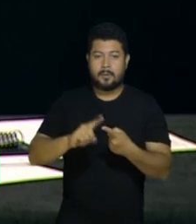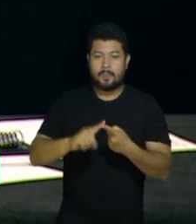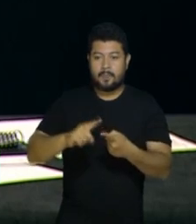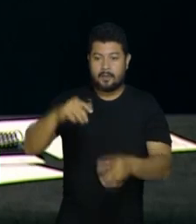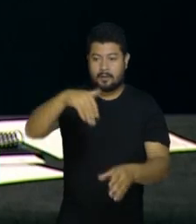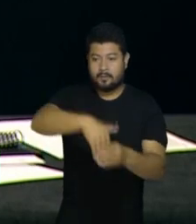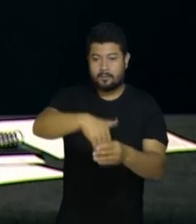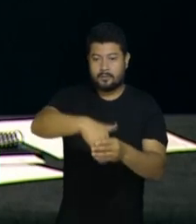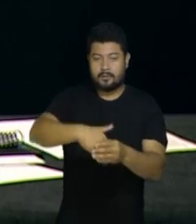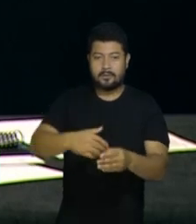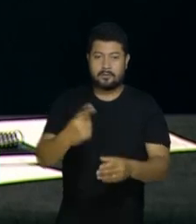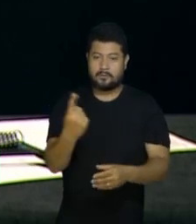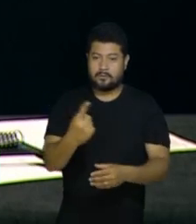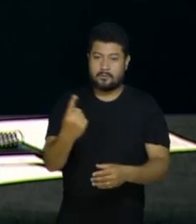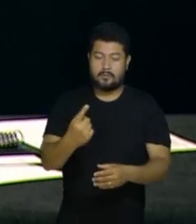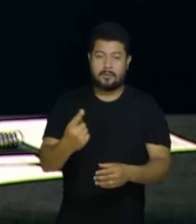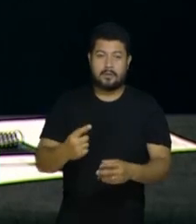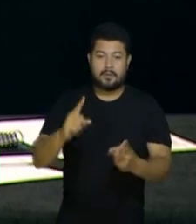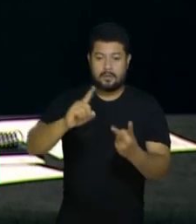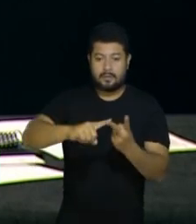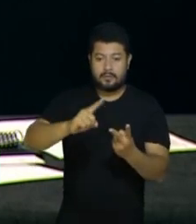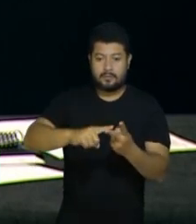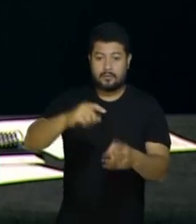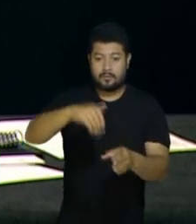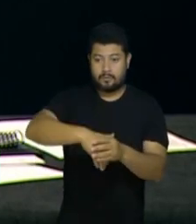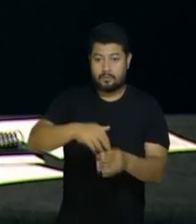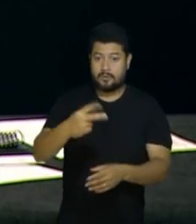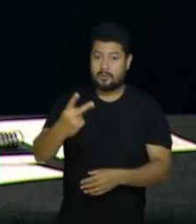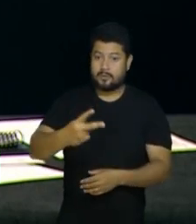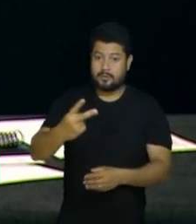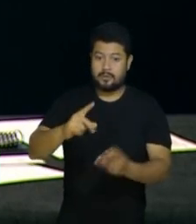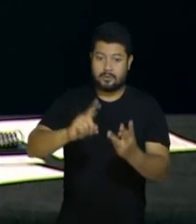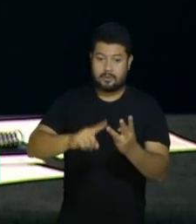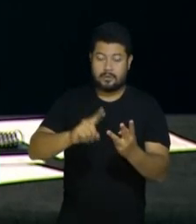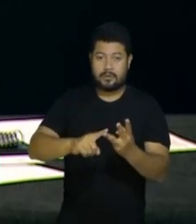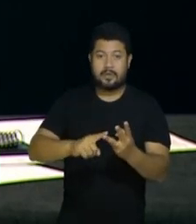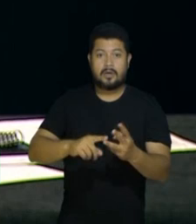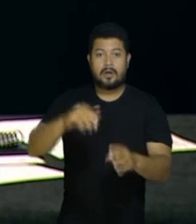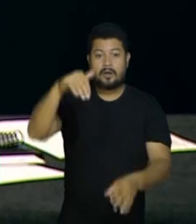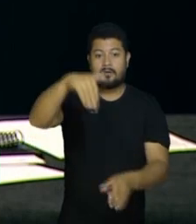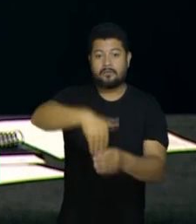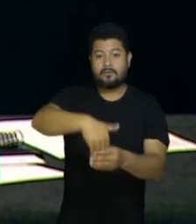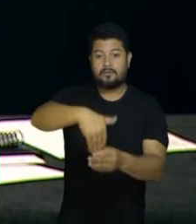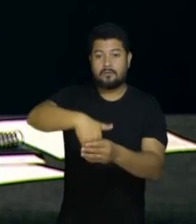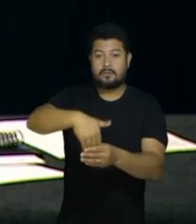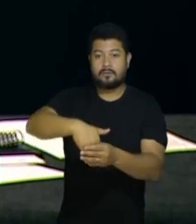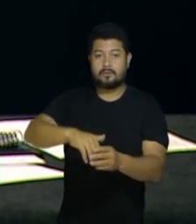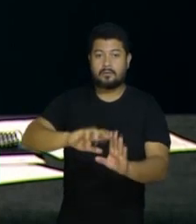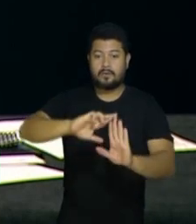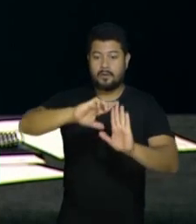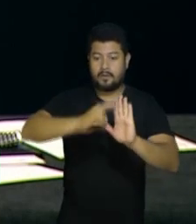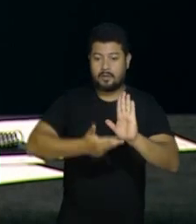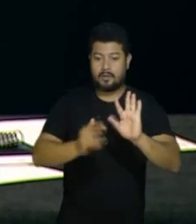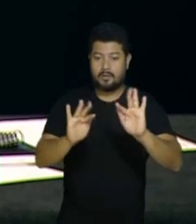primeiro turno, a segunda sessão, votação em segundo turno, e a terceira sessão é para a votação da